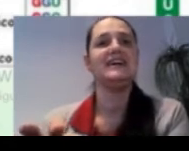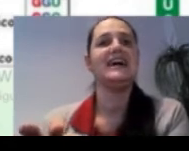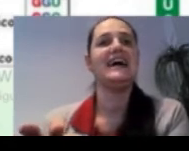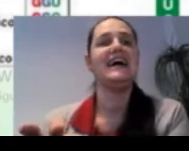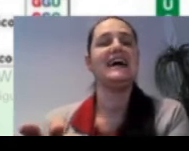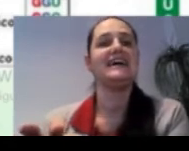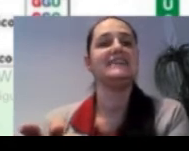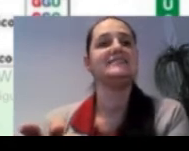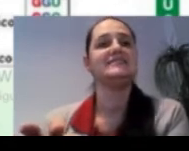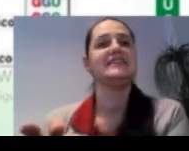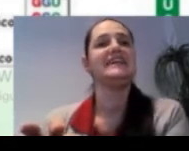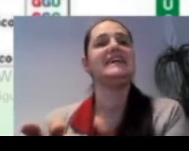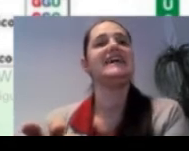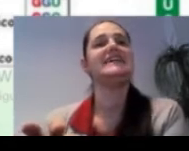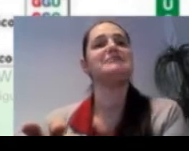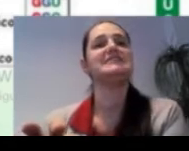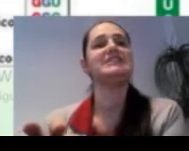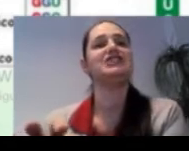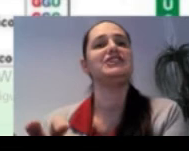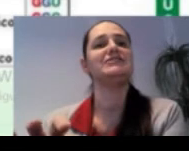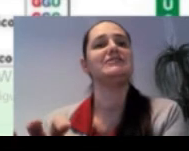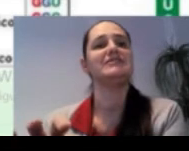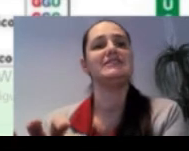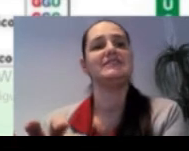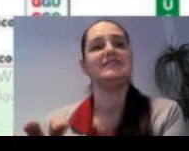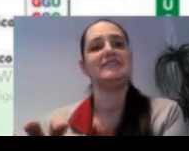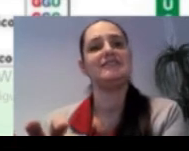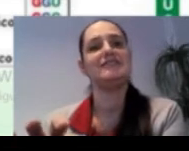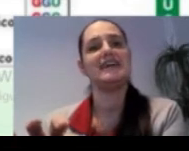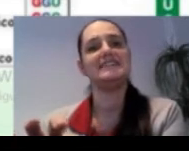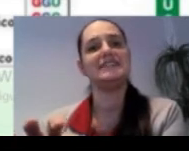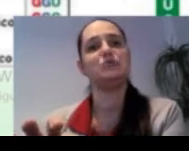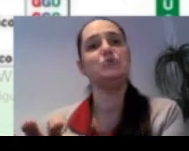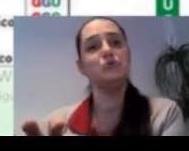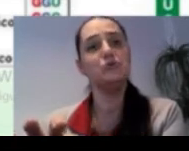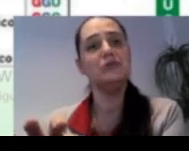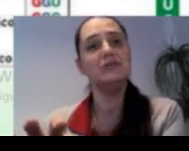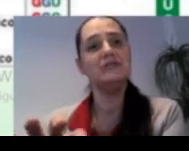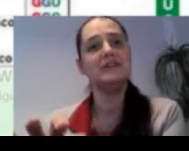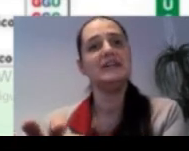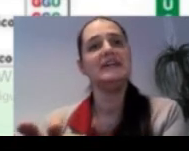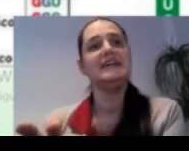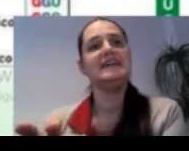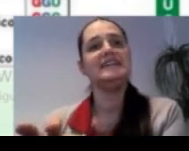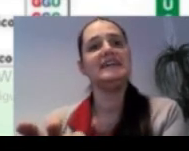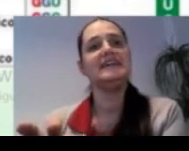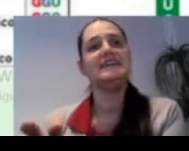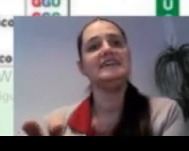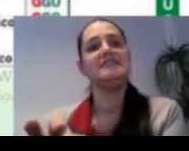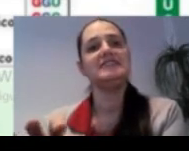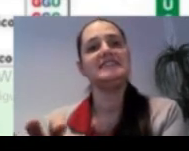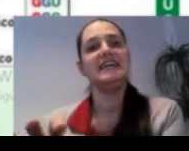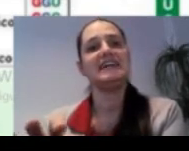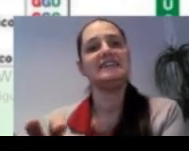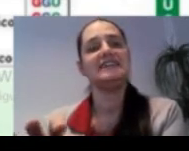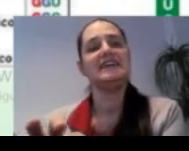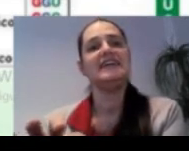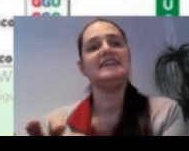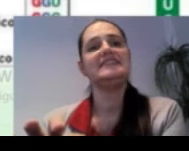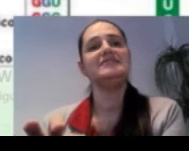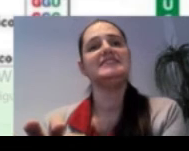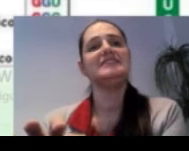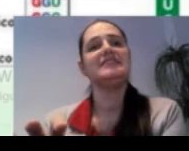G, A em RNA mensageiro vai ser UU e T vai ser